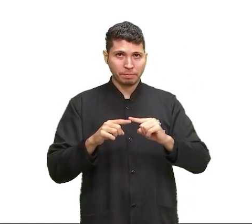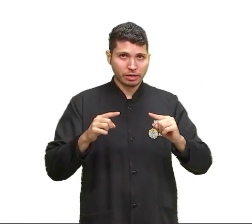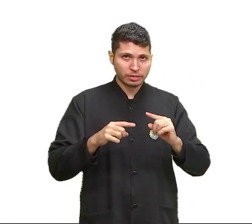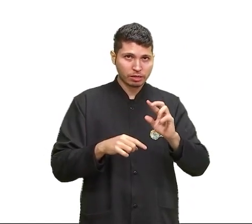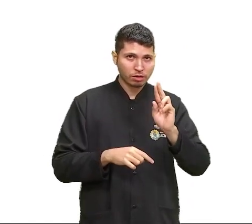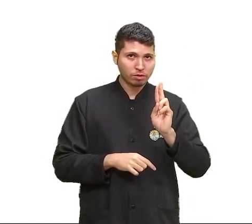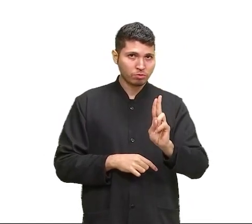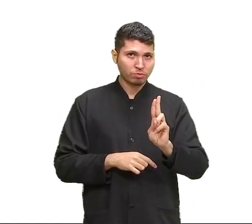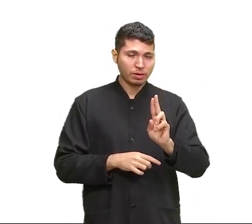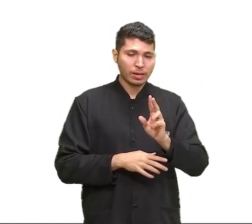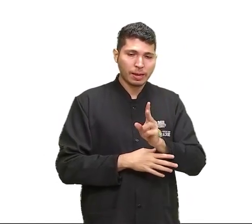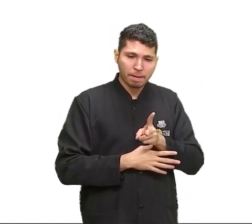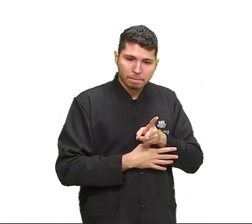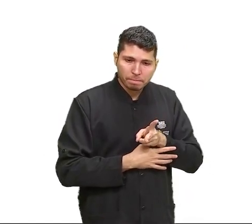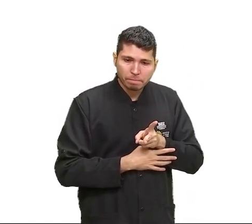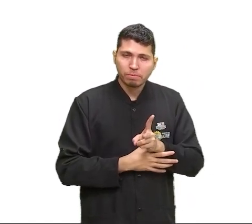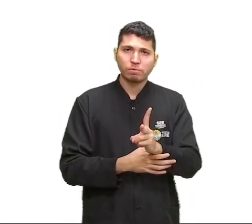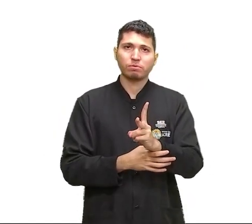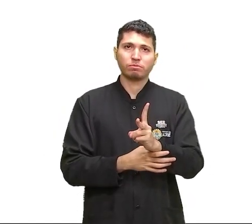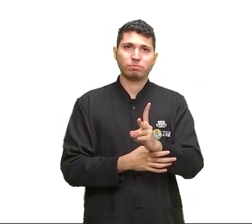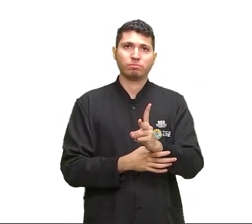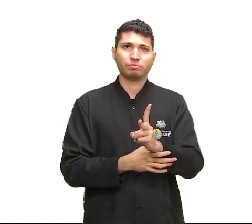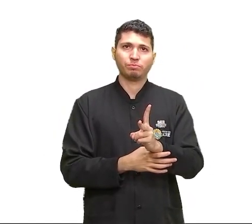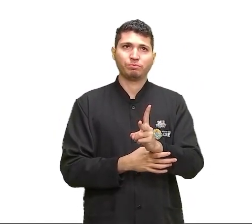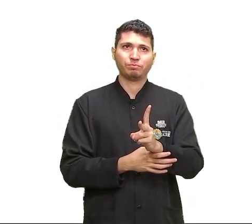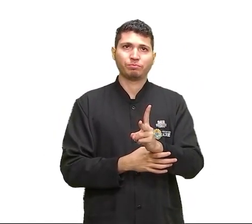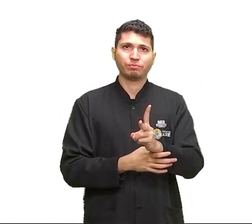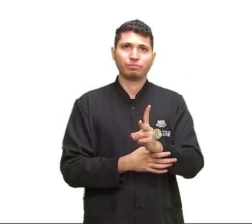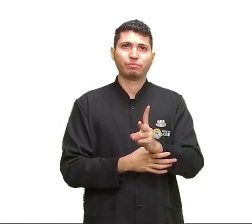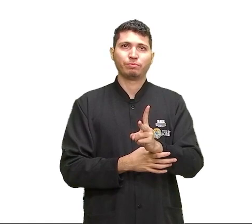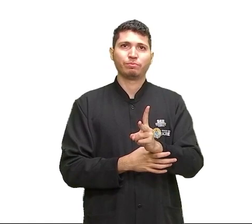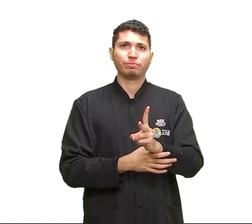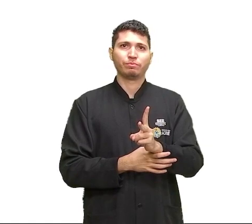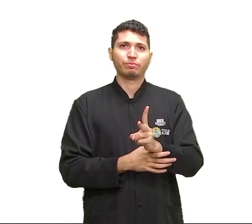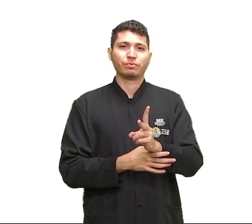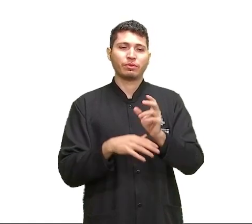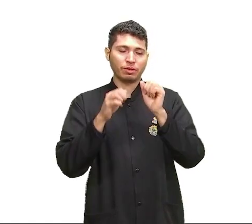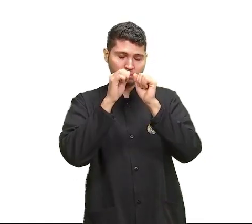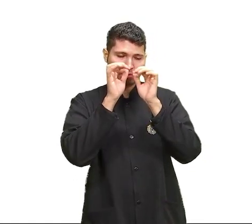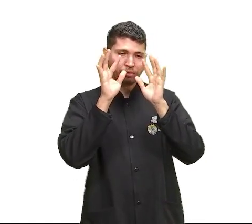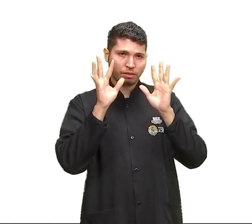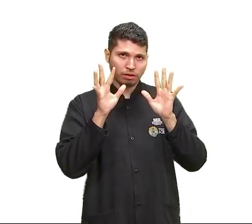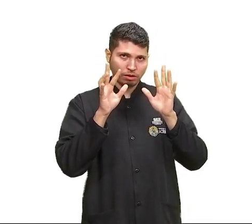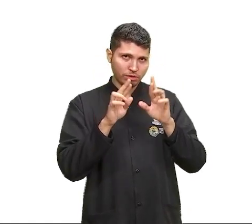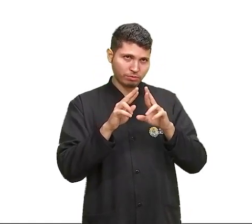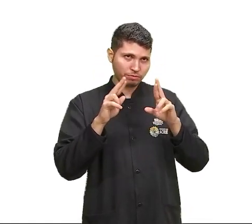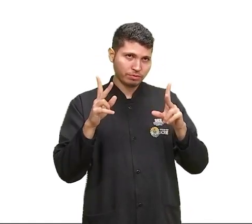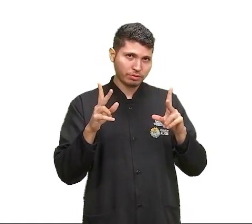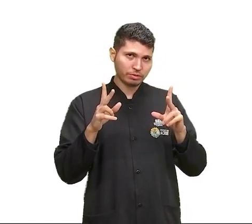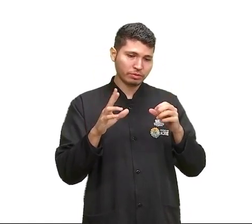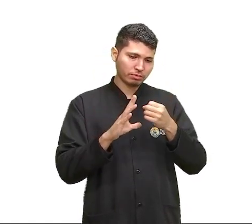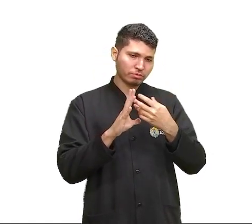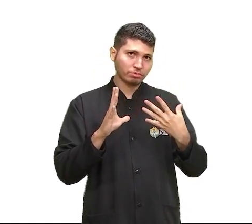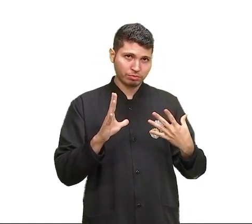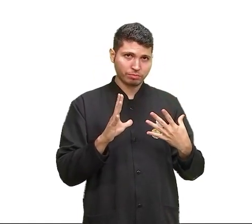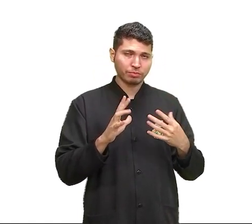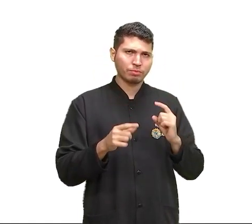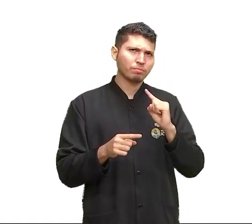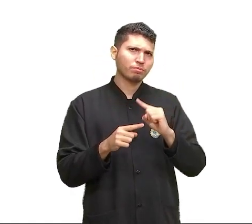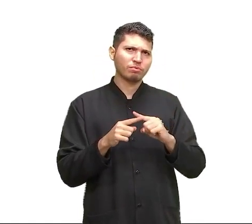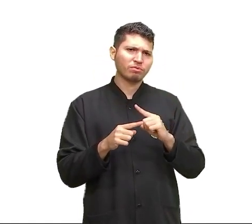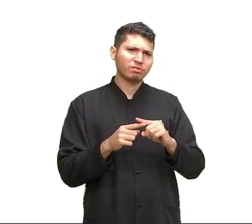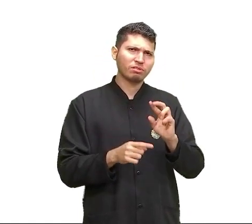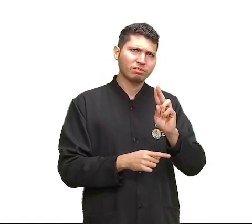é constante. Olha que coisa legal. Já fica bastante claro para a gente a diferença entre elas. Por que essa tensão